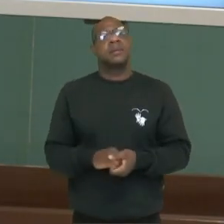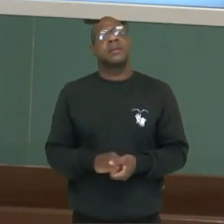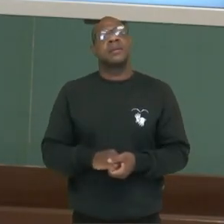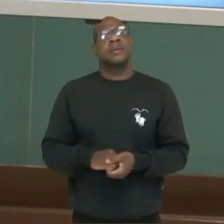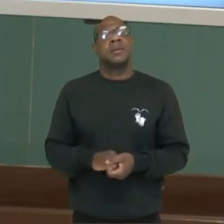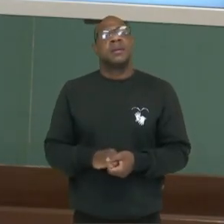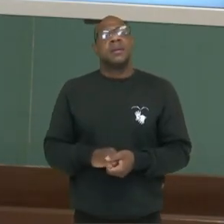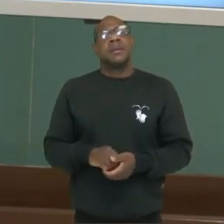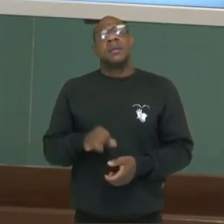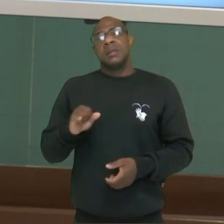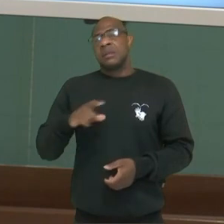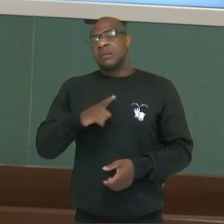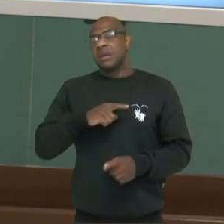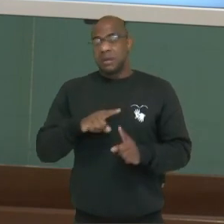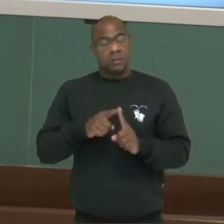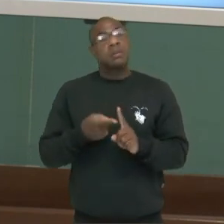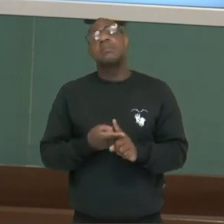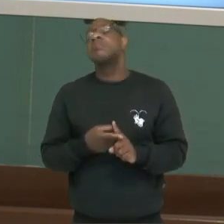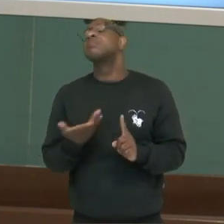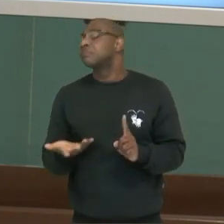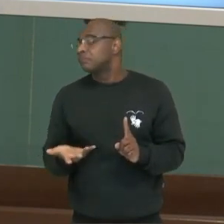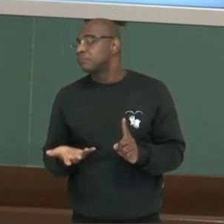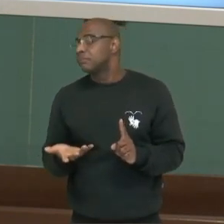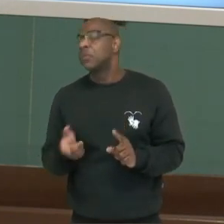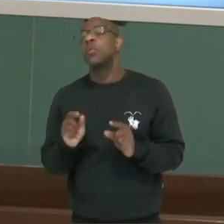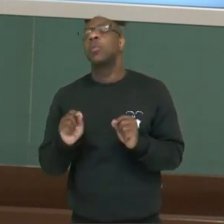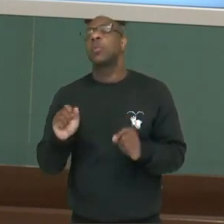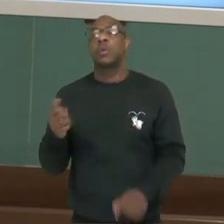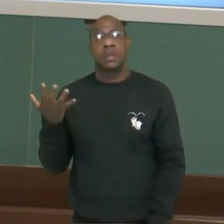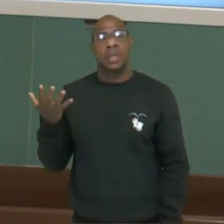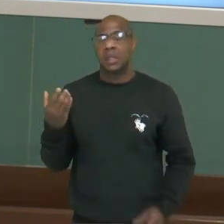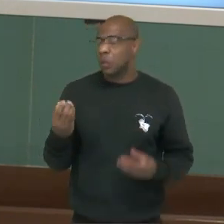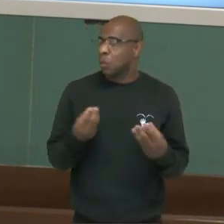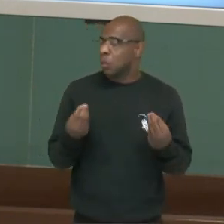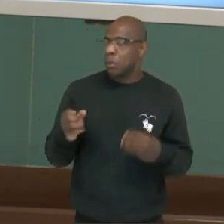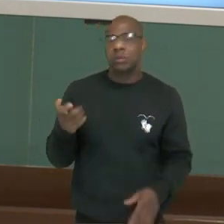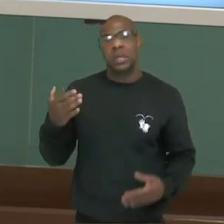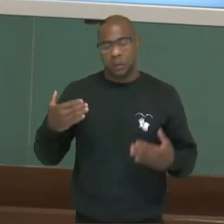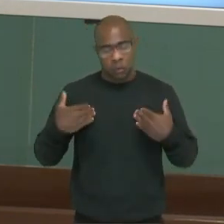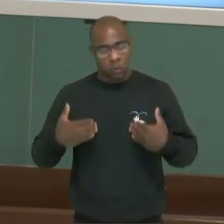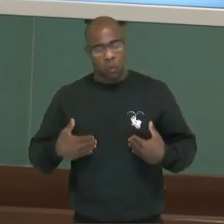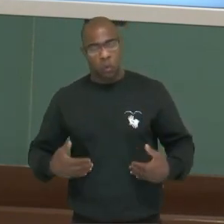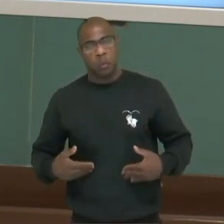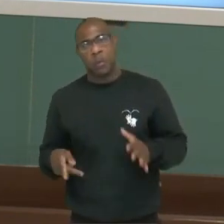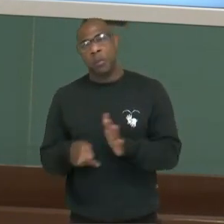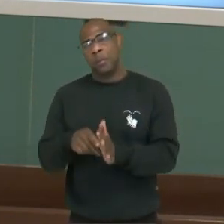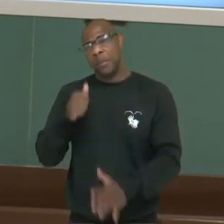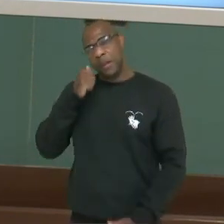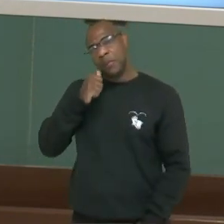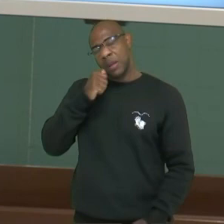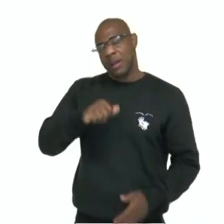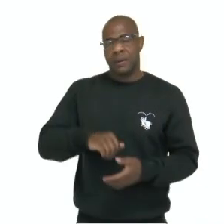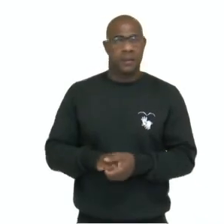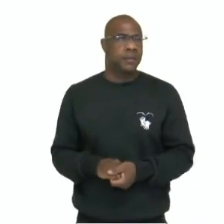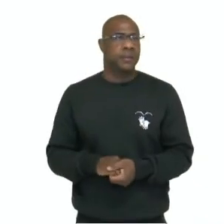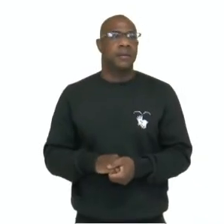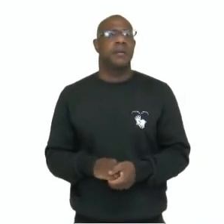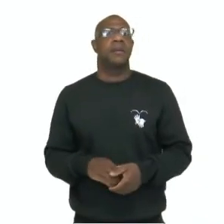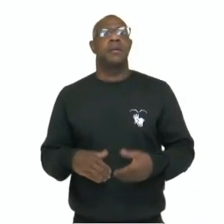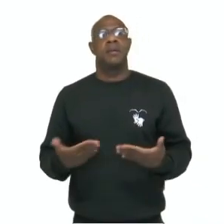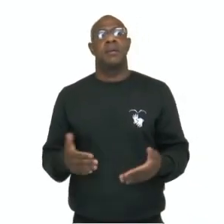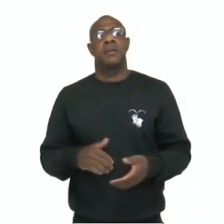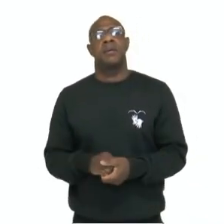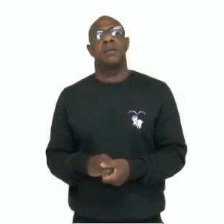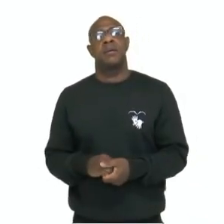E se ocorrer uma gravidez, o que acontece? O que acontece no nosso corpo? Se ocorrer a gravidez,